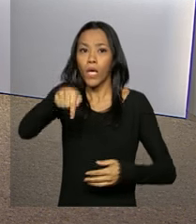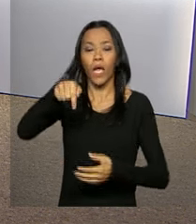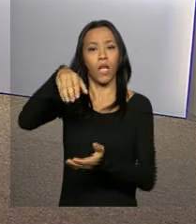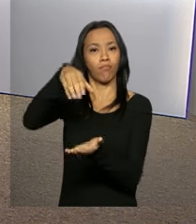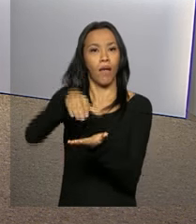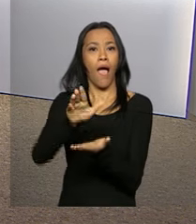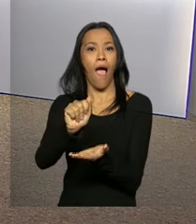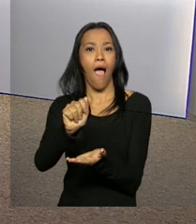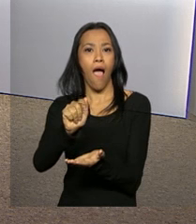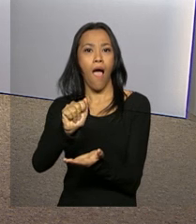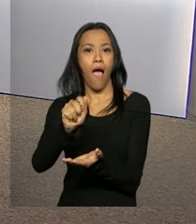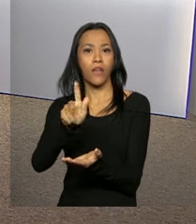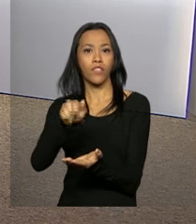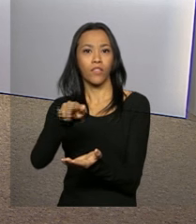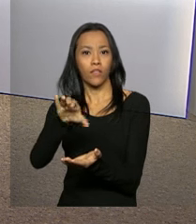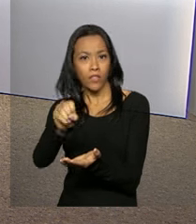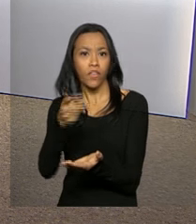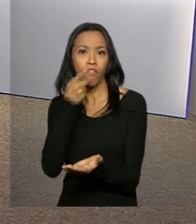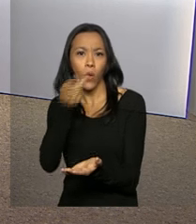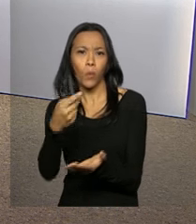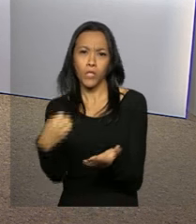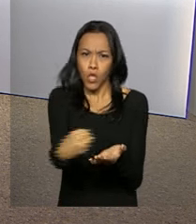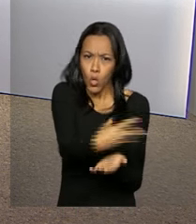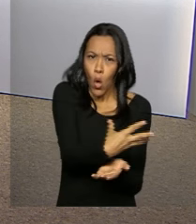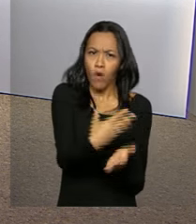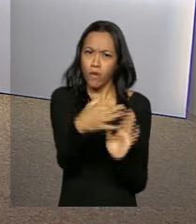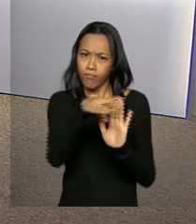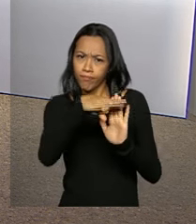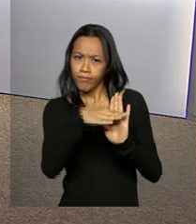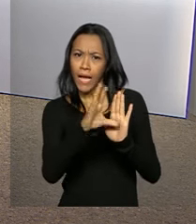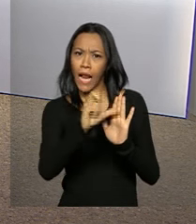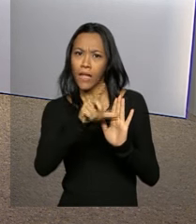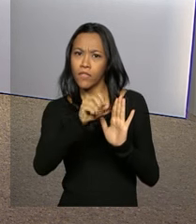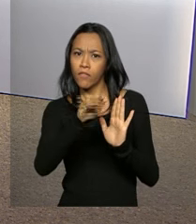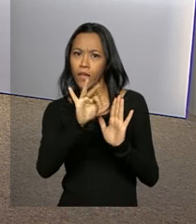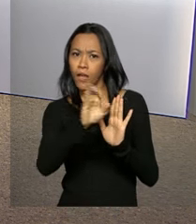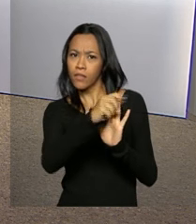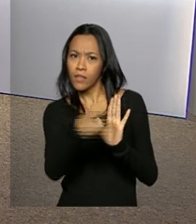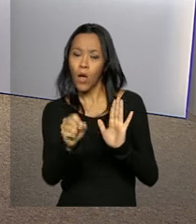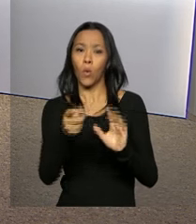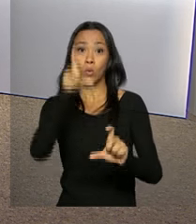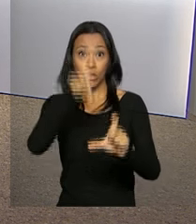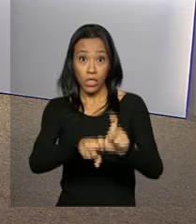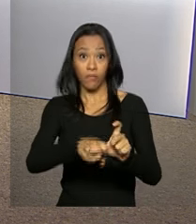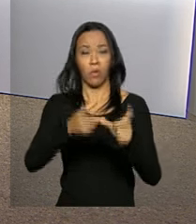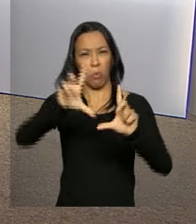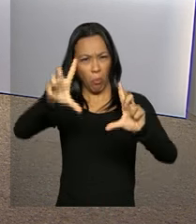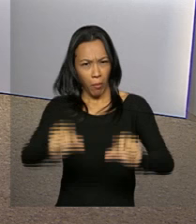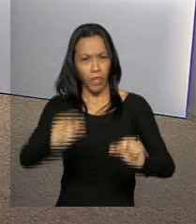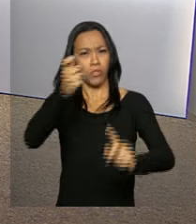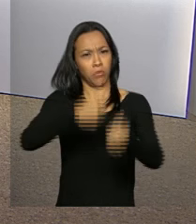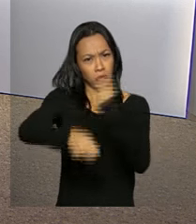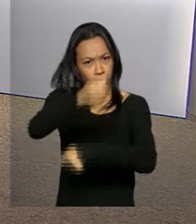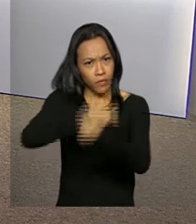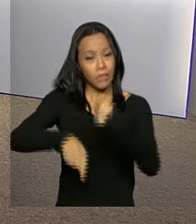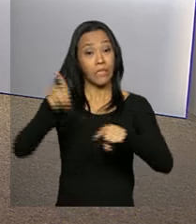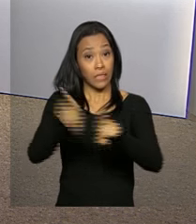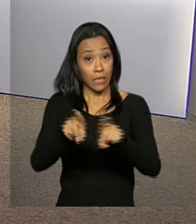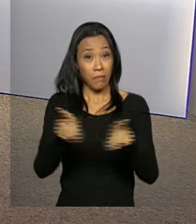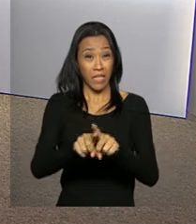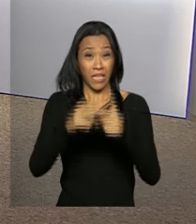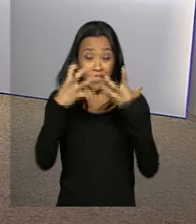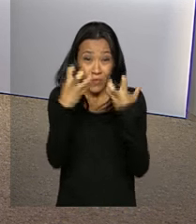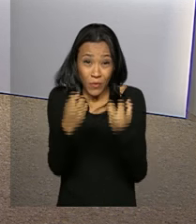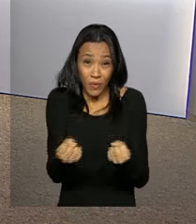justificativas para essa nova classificação o crescimento da dívida pública o baixo crescimento econômico e as dificuldades no